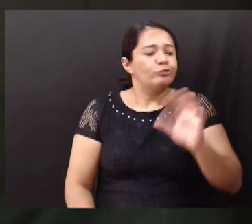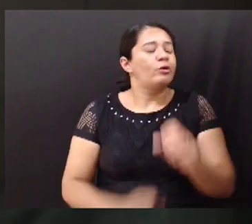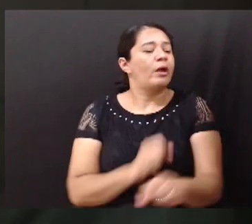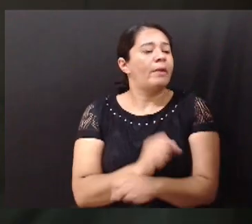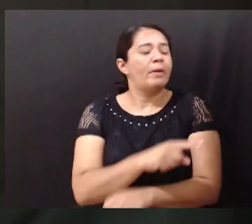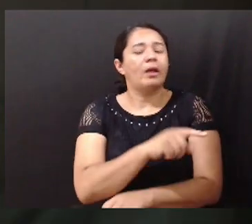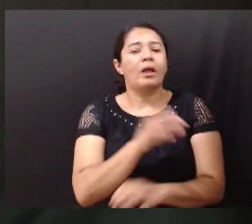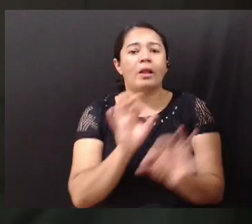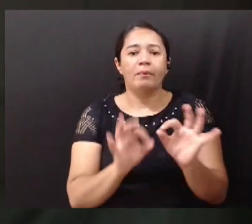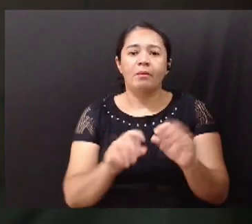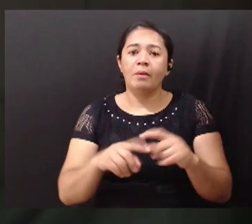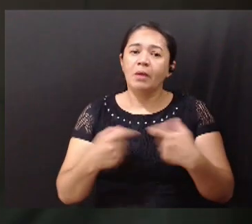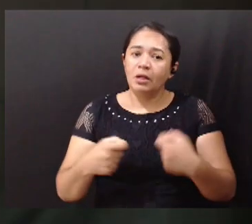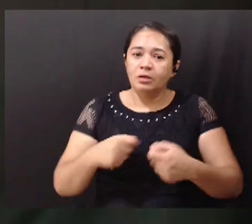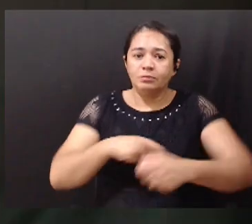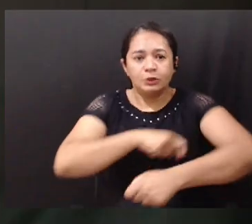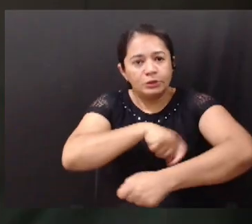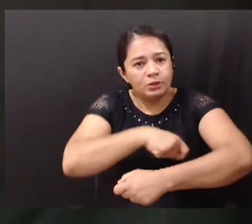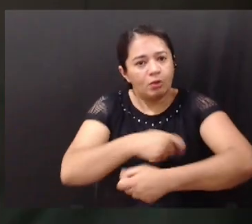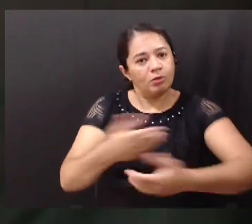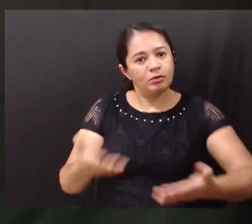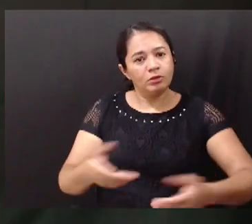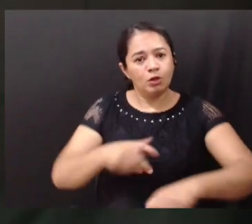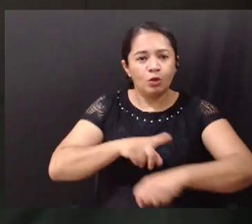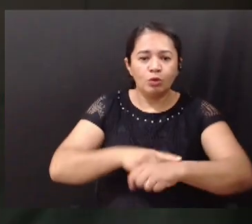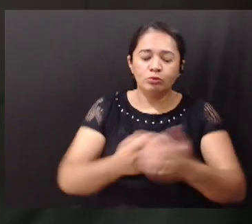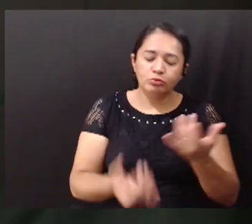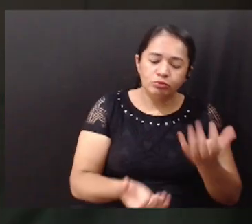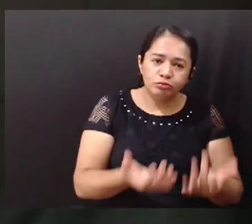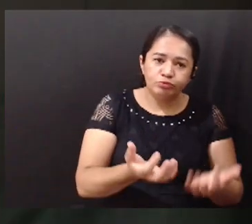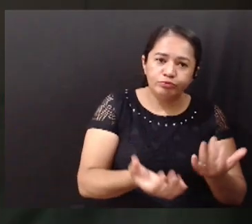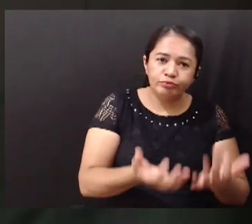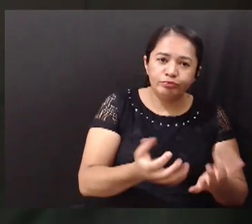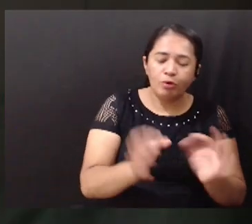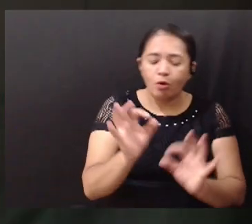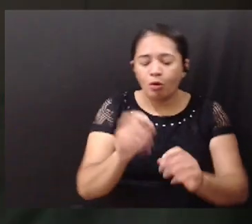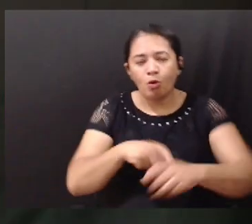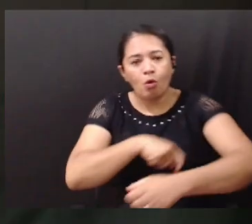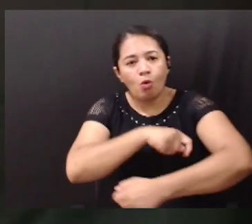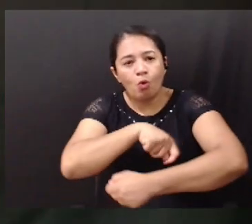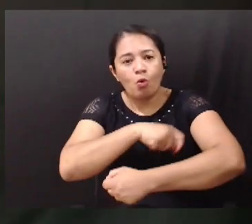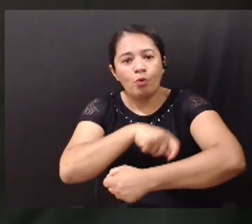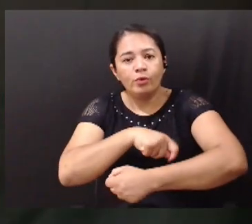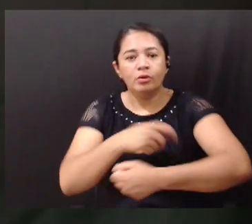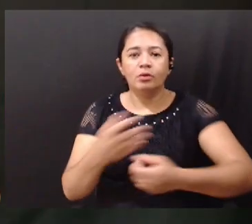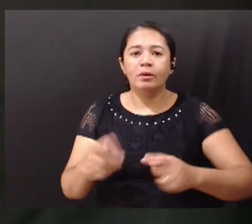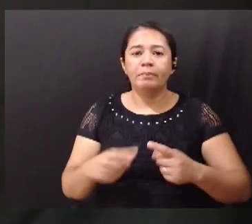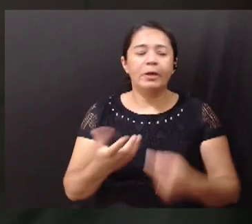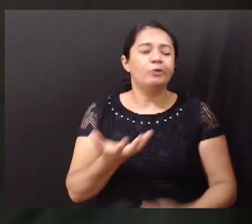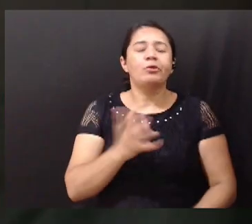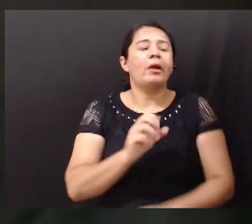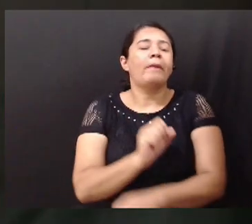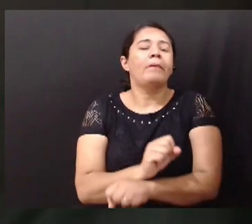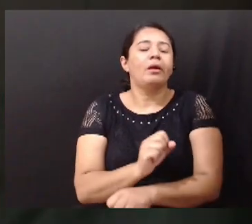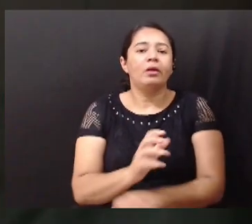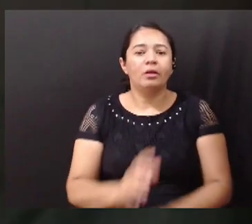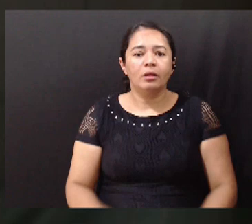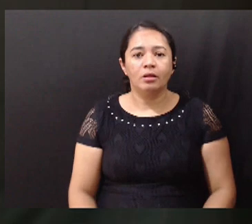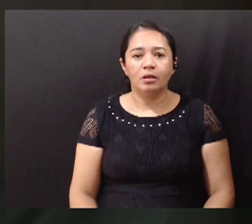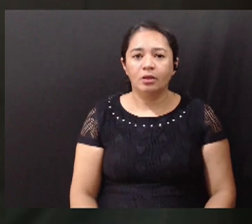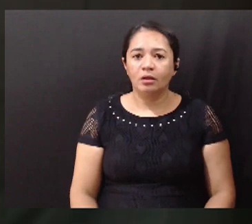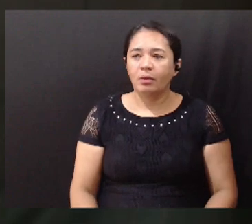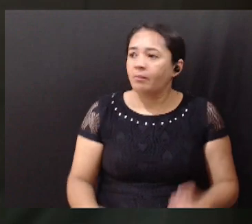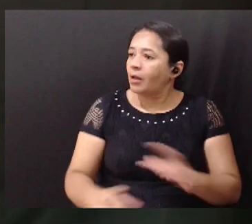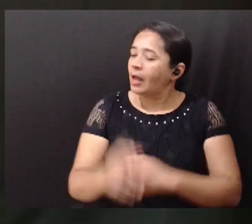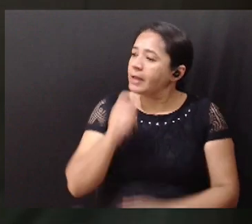que preparar. Tem o tempo do fogão, tem o tempo do preparo, do alimento, mas eu não quero esperar, entendeu? Poxa, mas não tá pronto ainda. Como